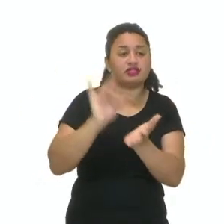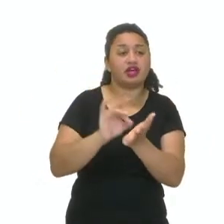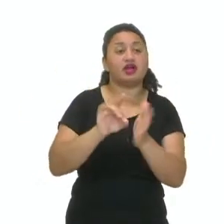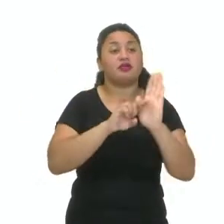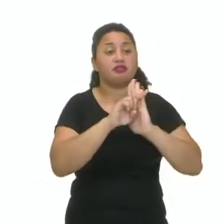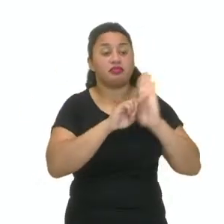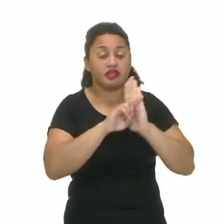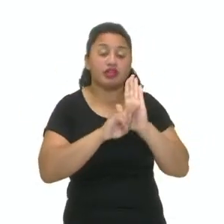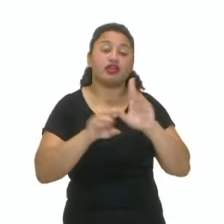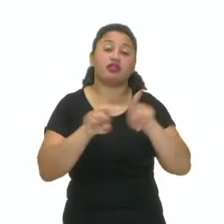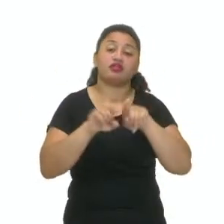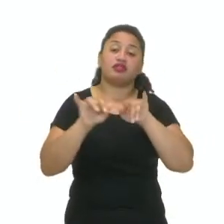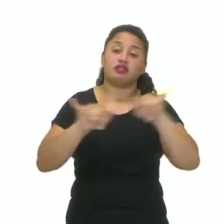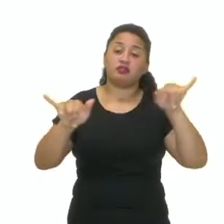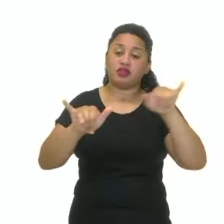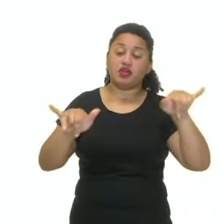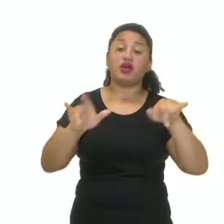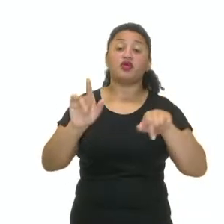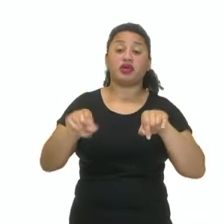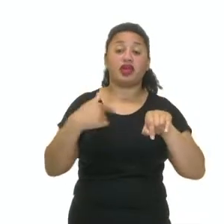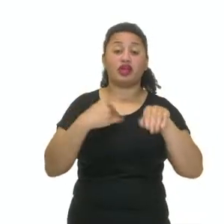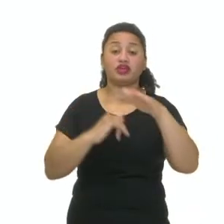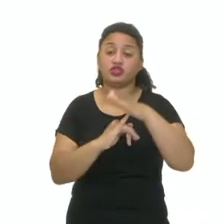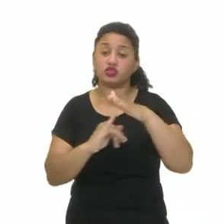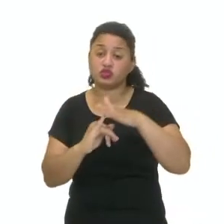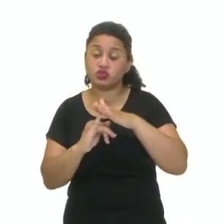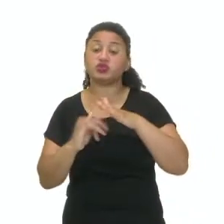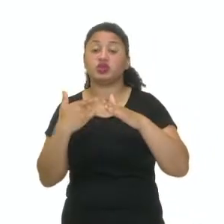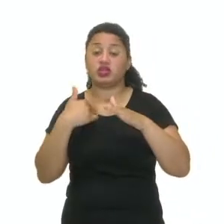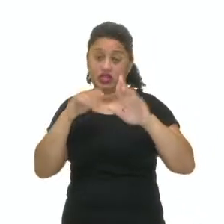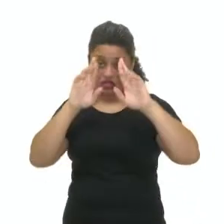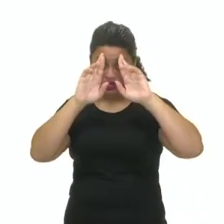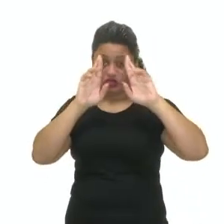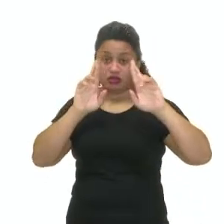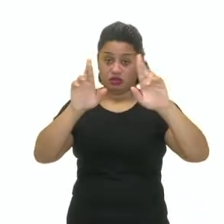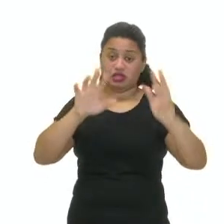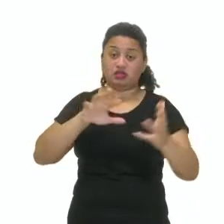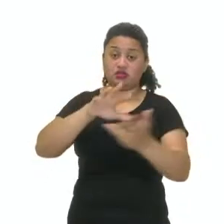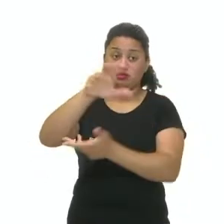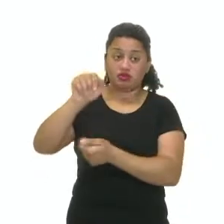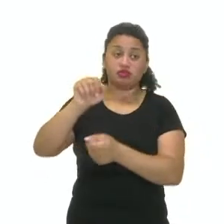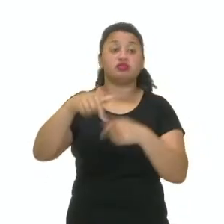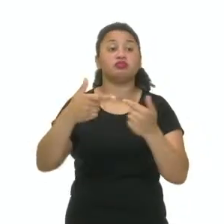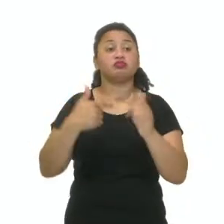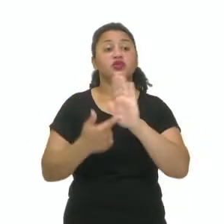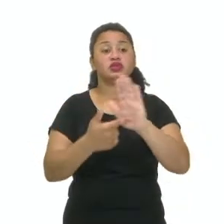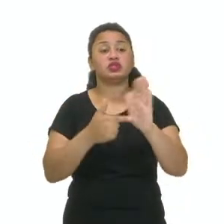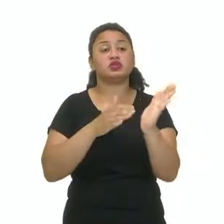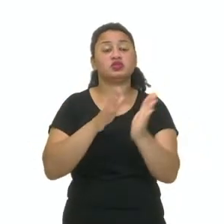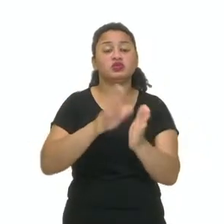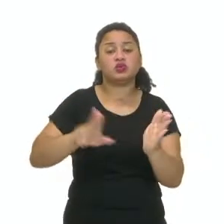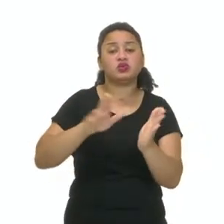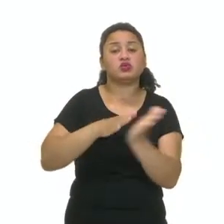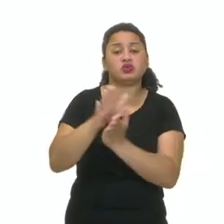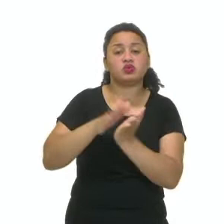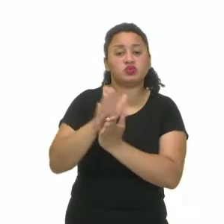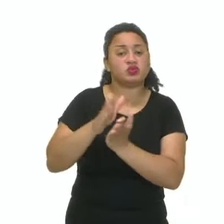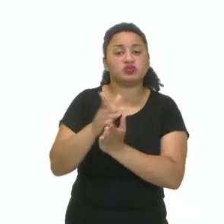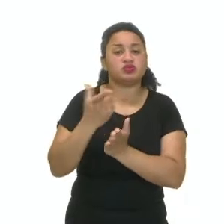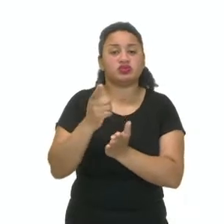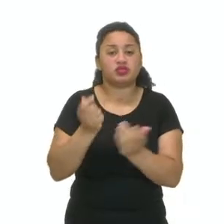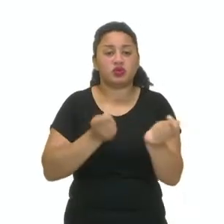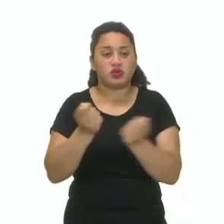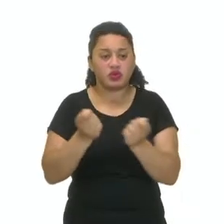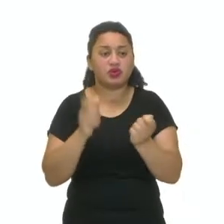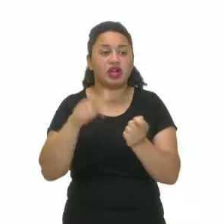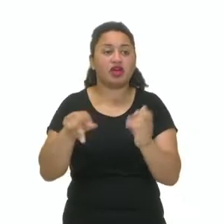e divulgados por organizações ambientais respeitadas, demonstrando-se que o consumo descontrolado se torna